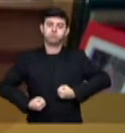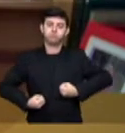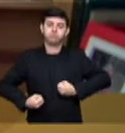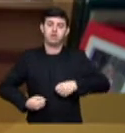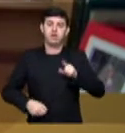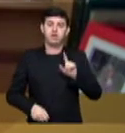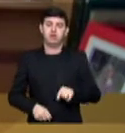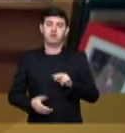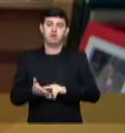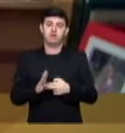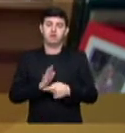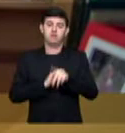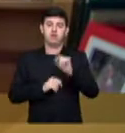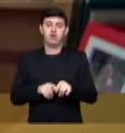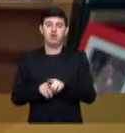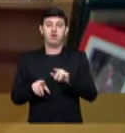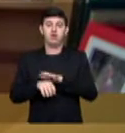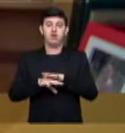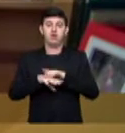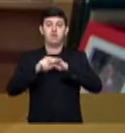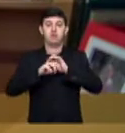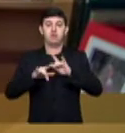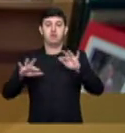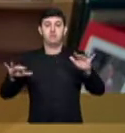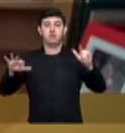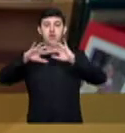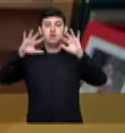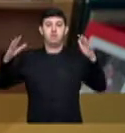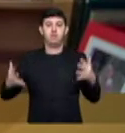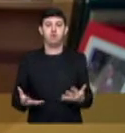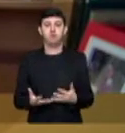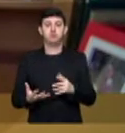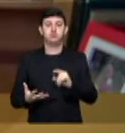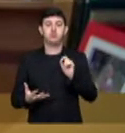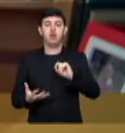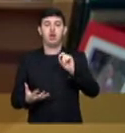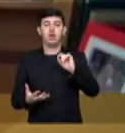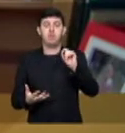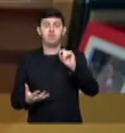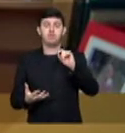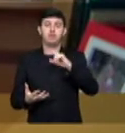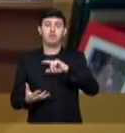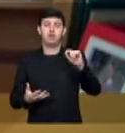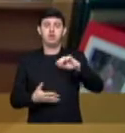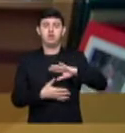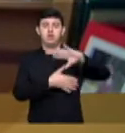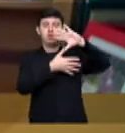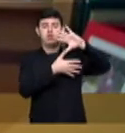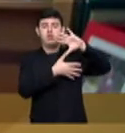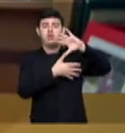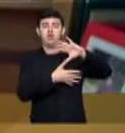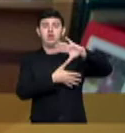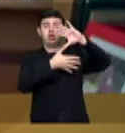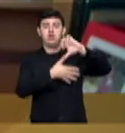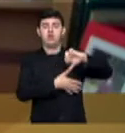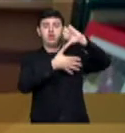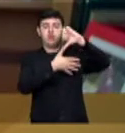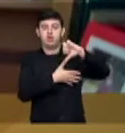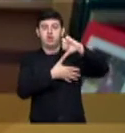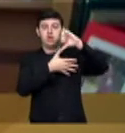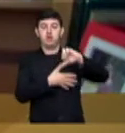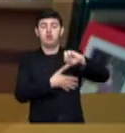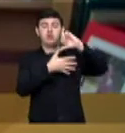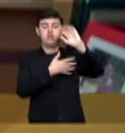né, mundial e inclusive sul-americana e brasileira, e que, portanto, né, exigirá deste Colégio Supremo Tribunal